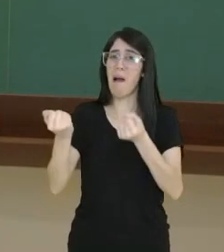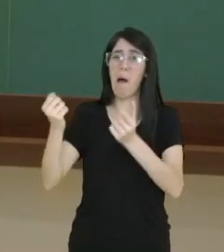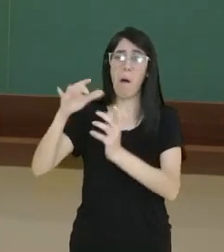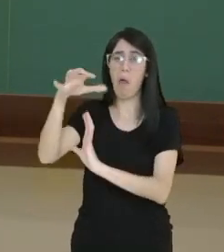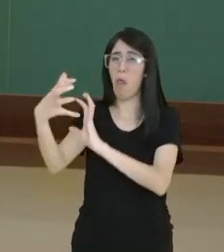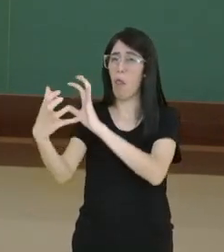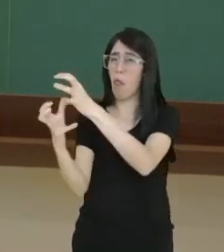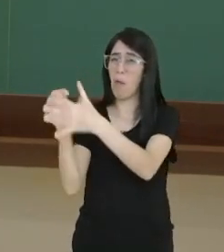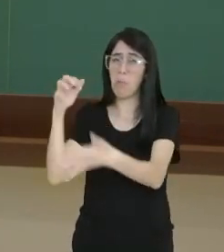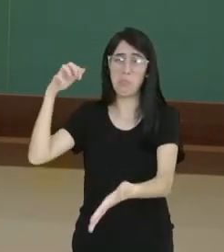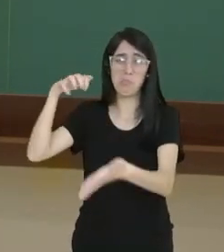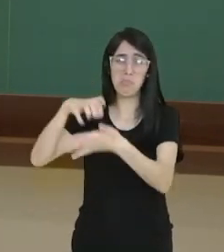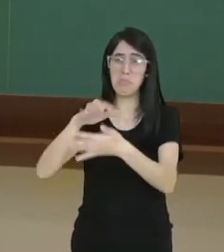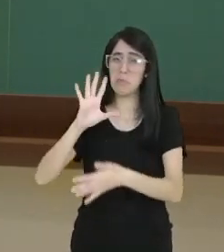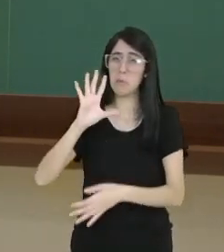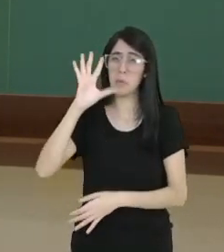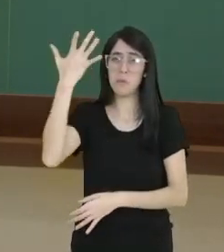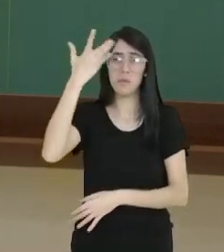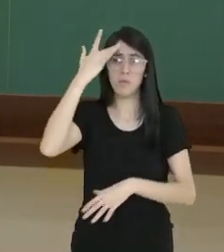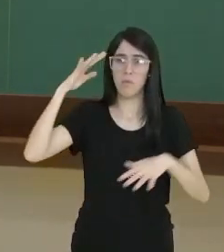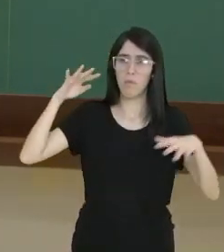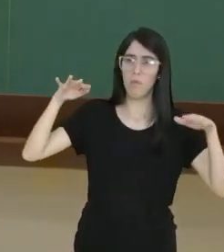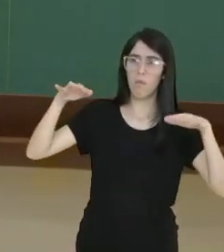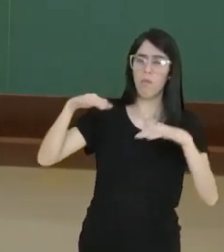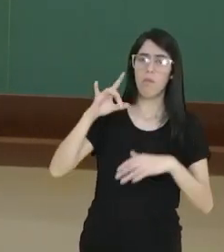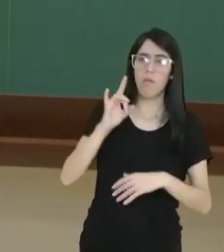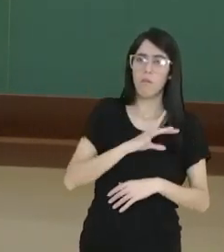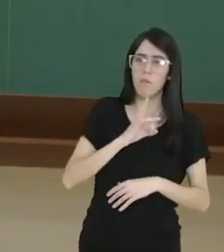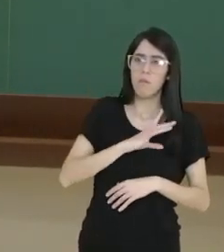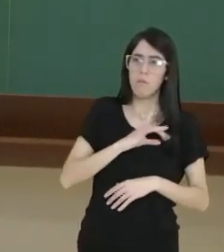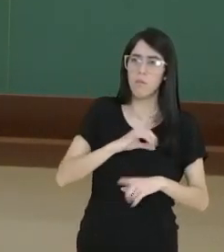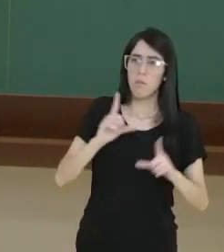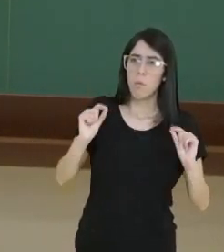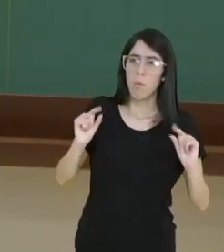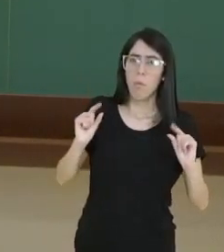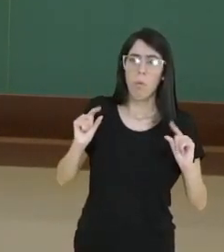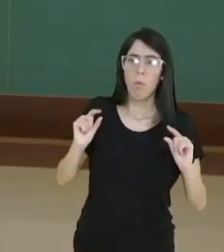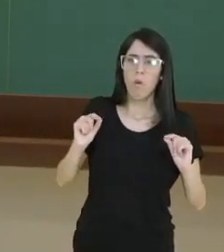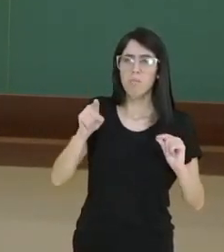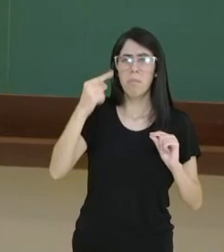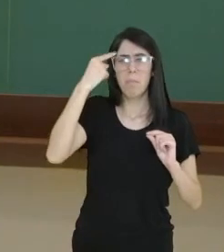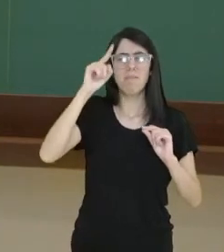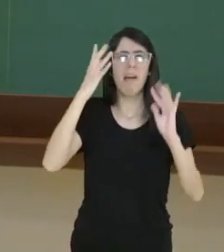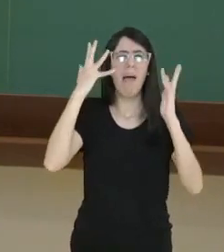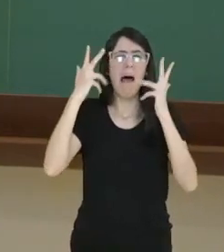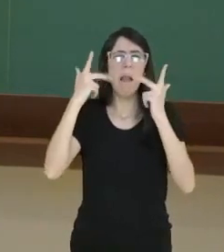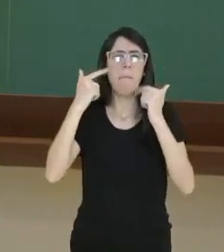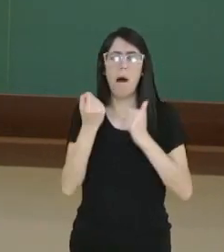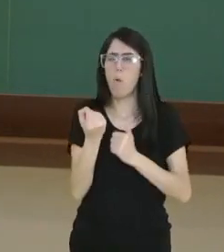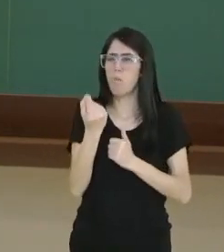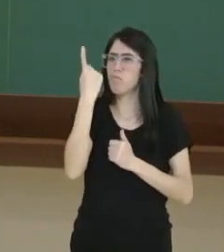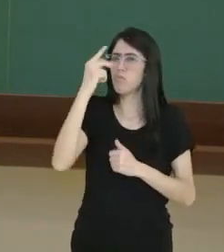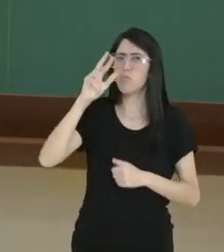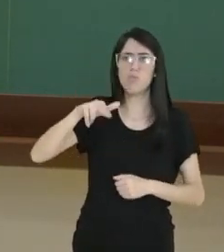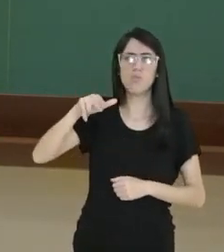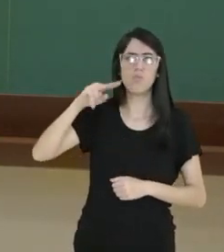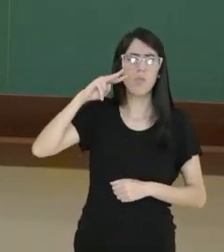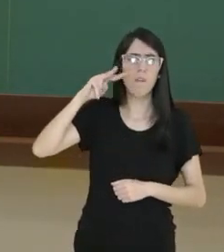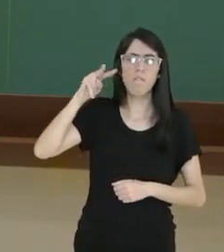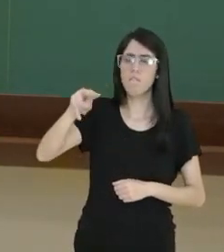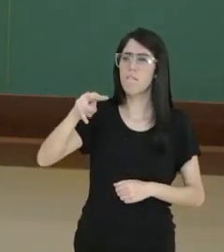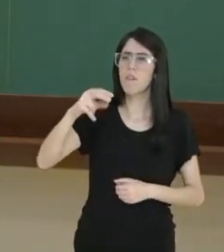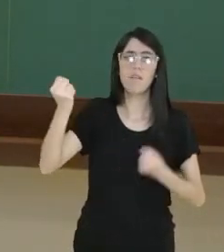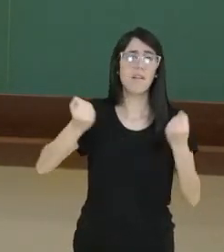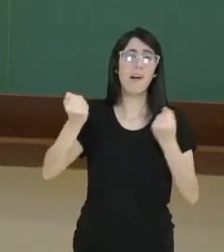quebrado, né? As pessoas ali com medo daquele animal estranho, né? Que era desconhecido o